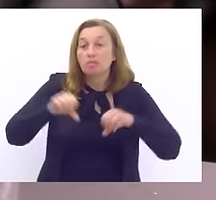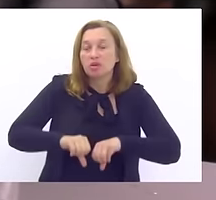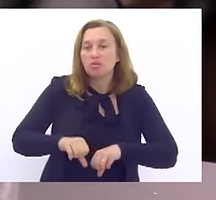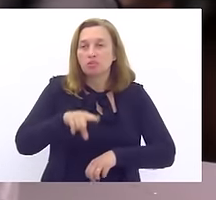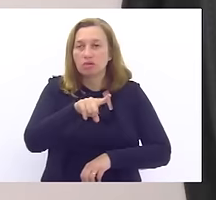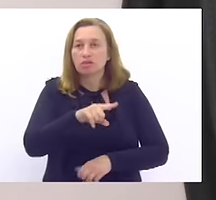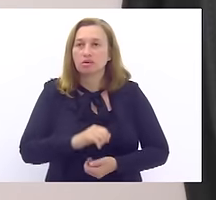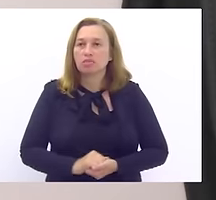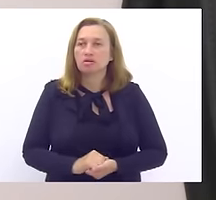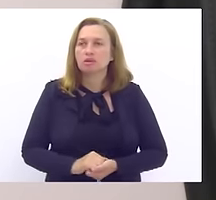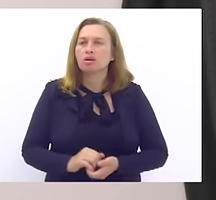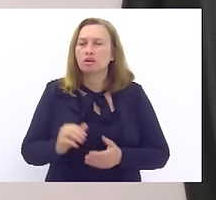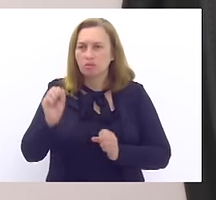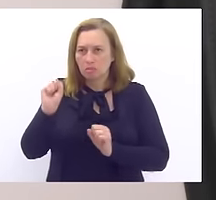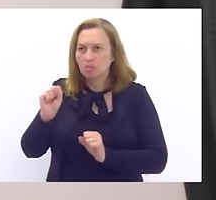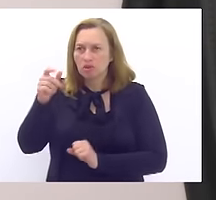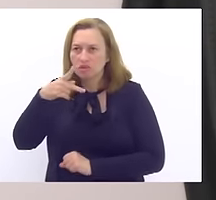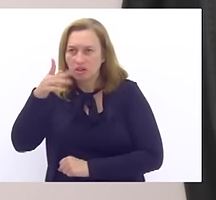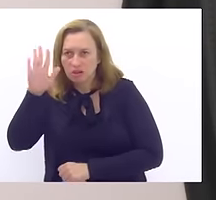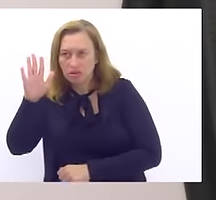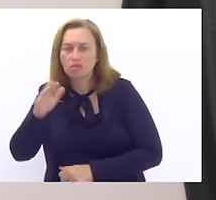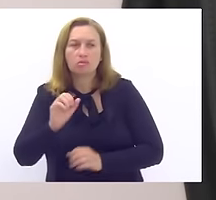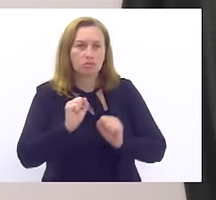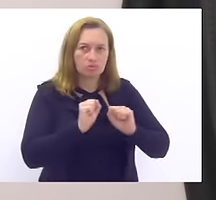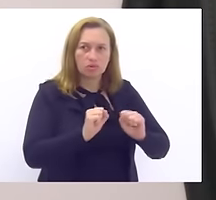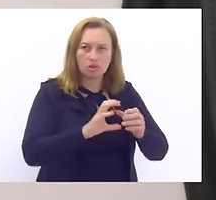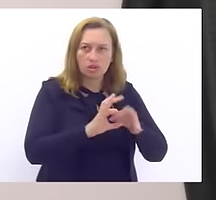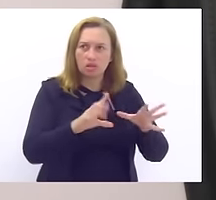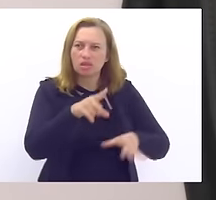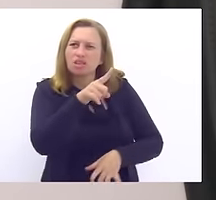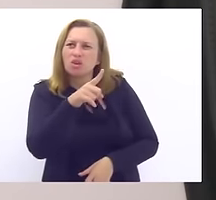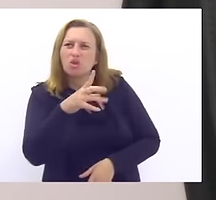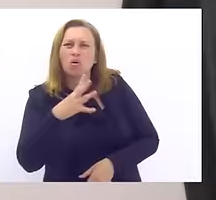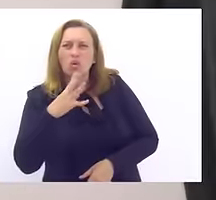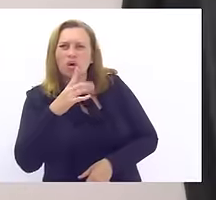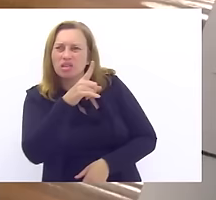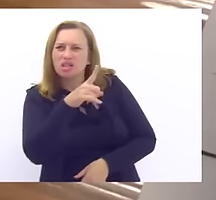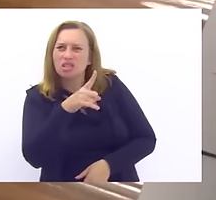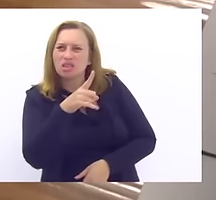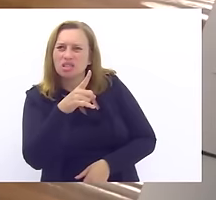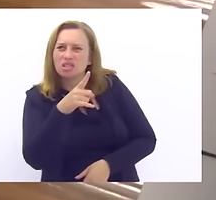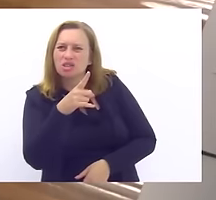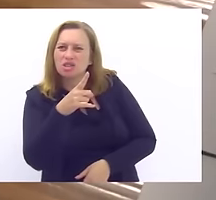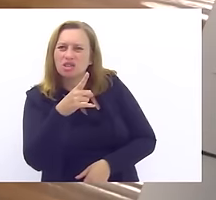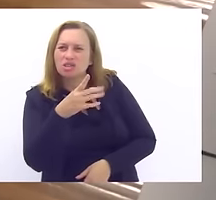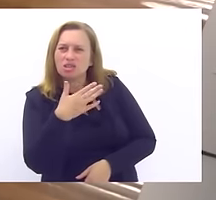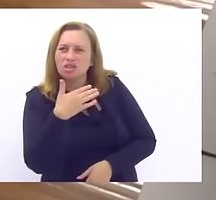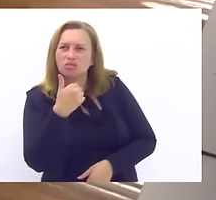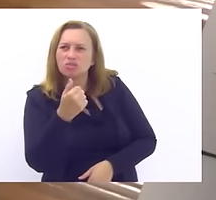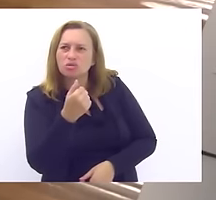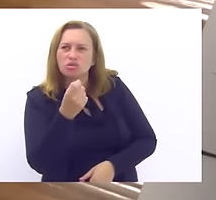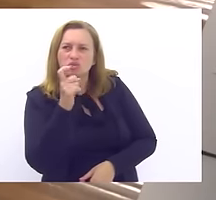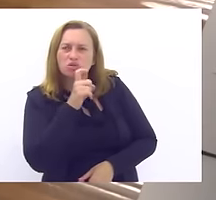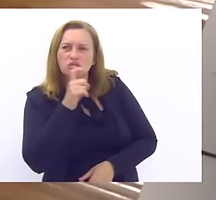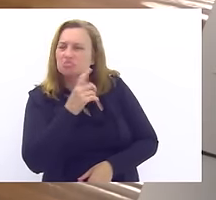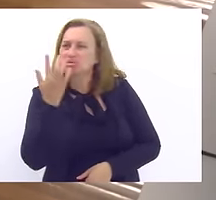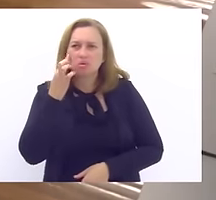CPI a senhora conhece aquela senhora que me chamou de mentiroso Nunca vi ninguém